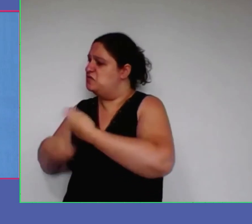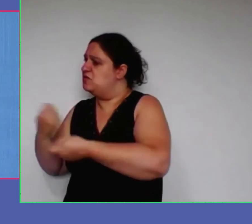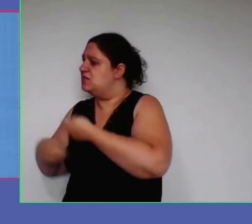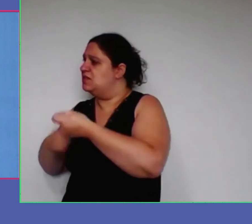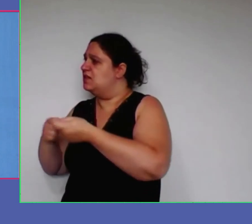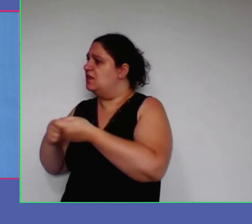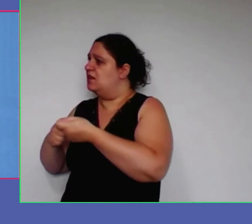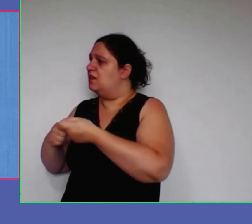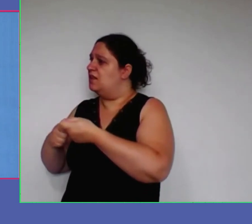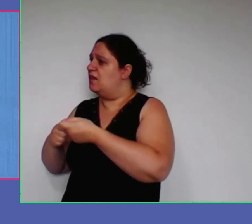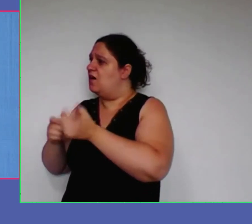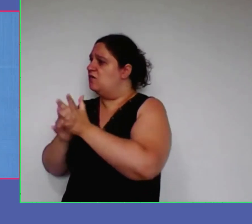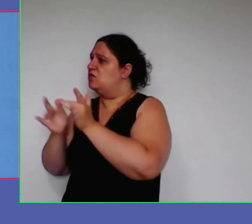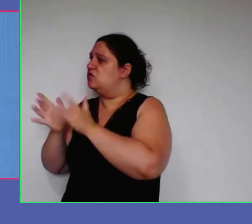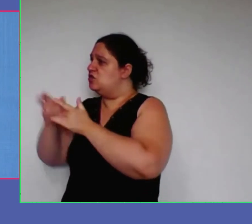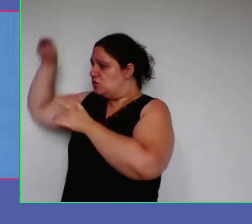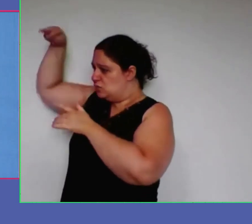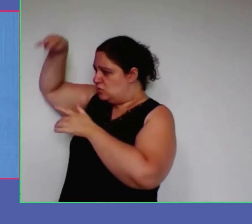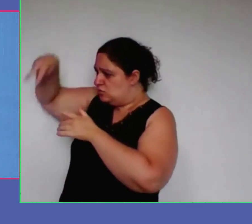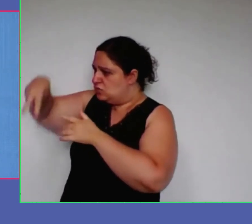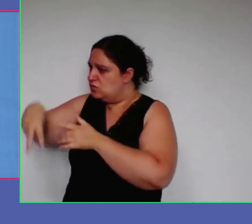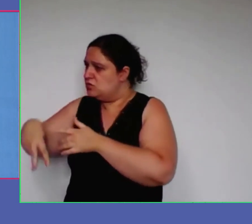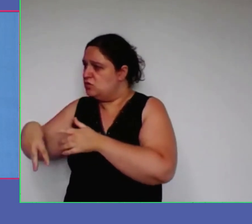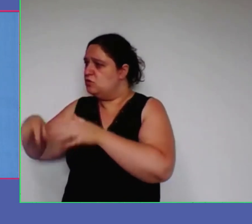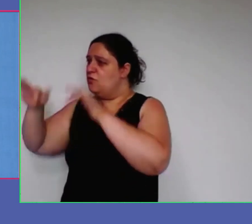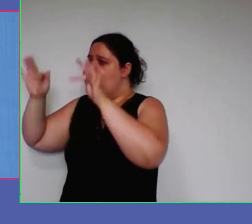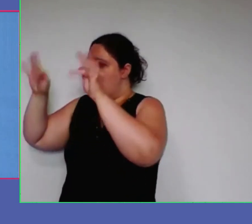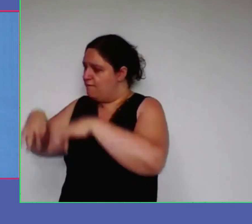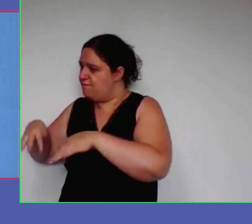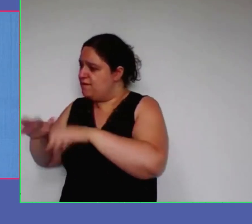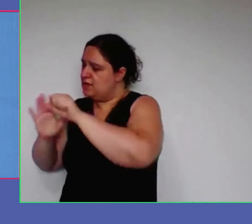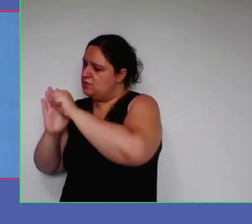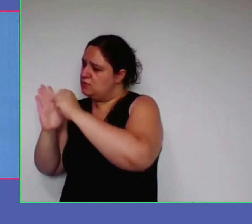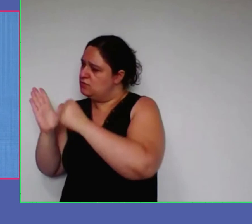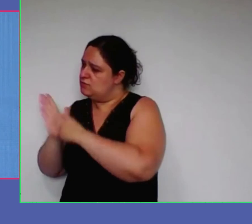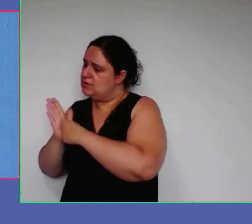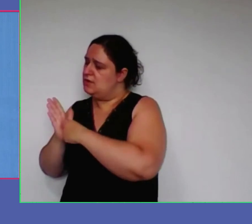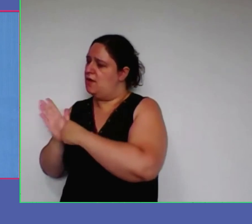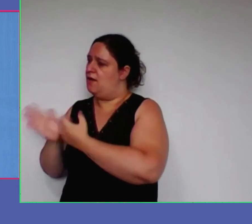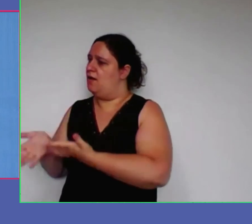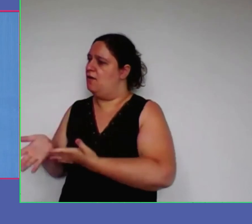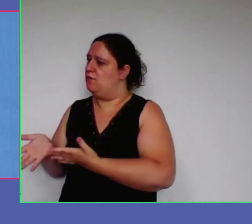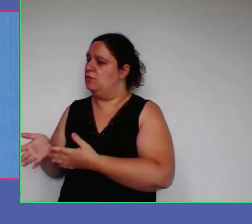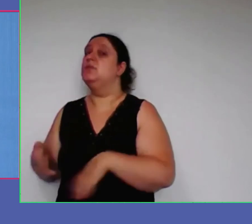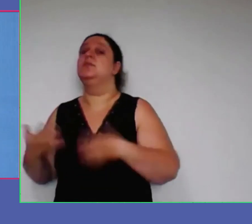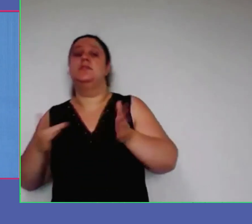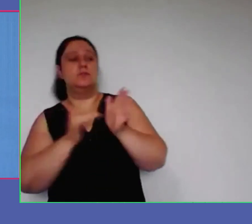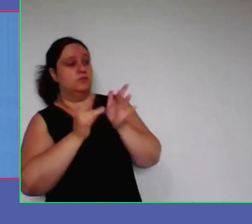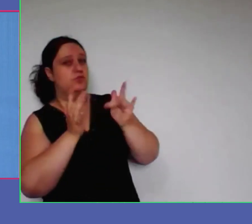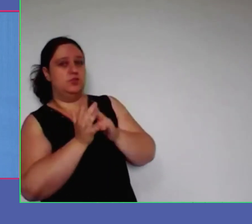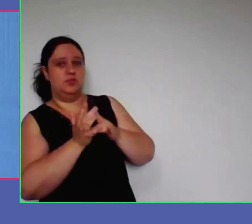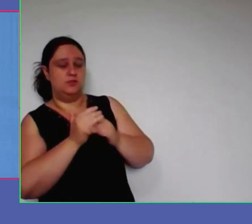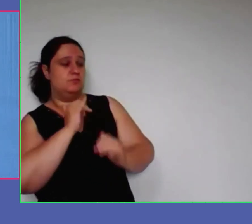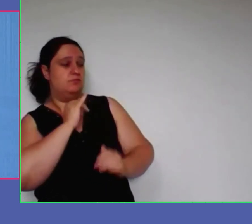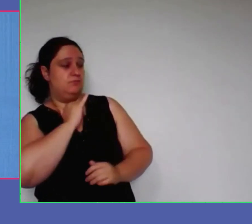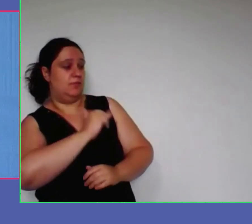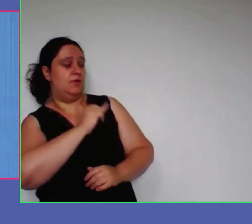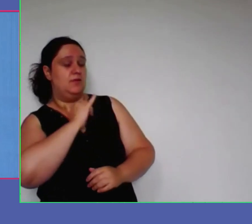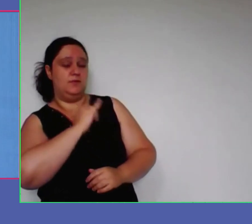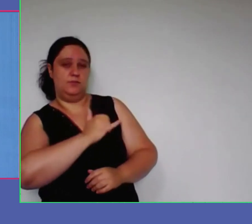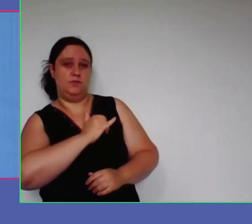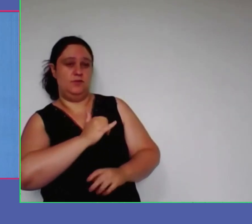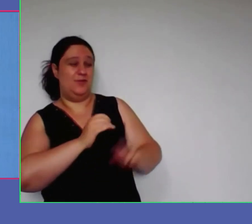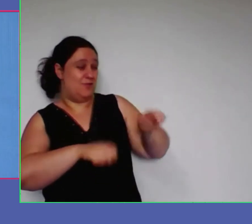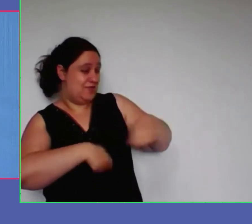consumação do século. E Jesus então falou de todos os sinais que